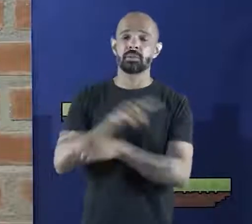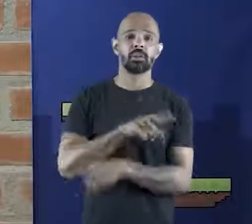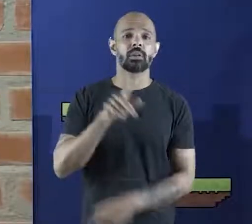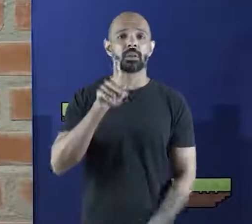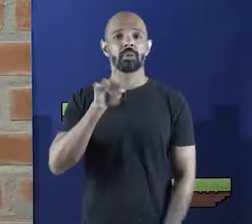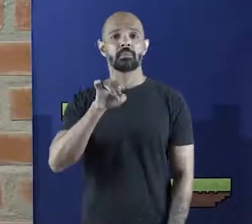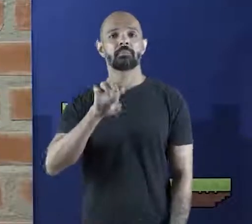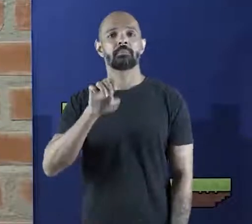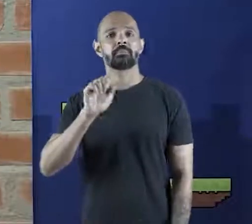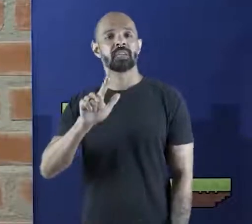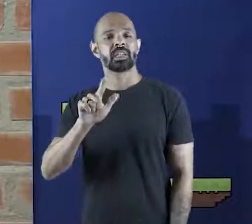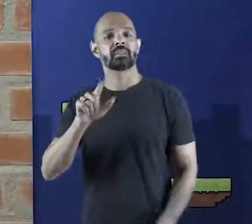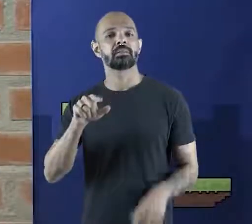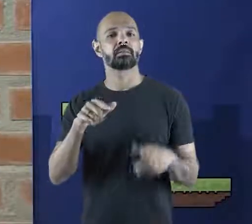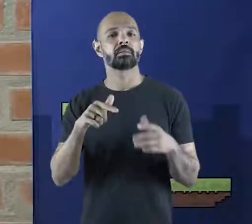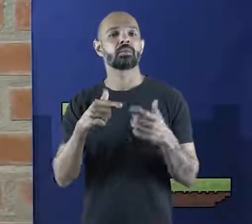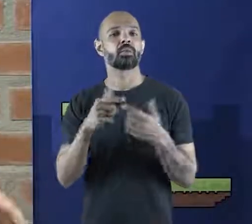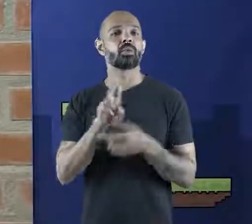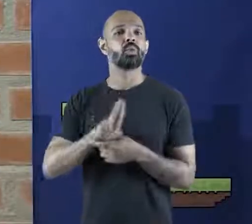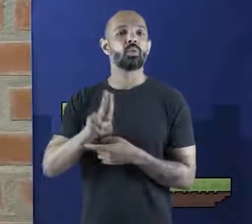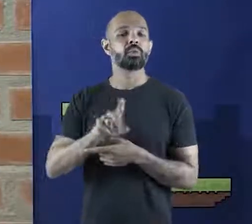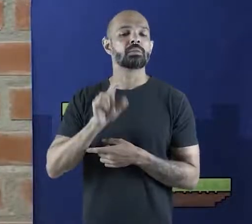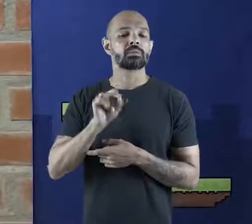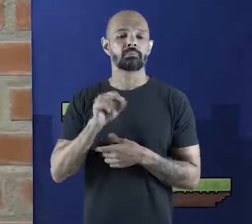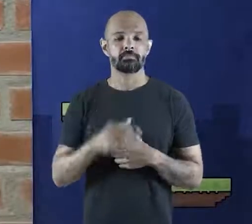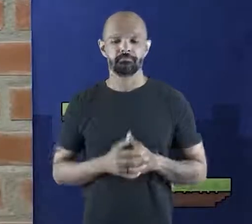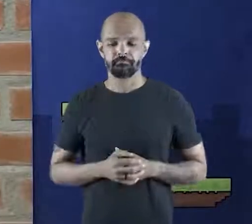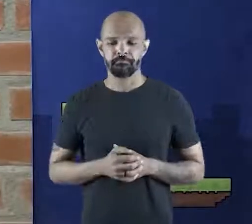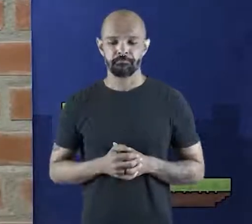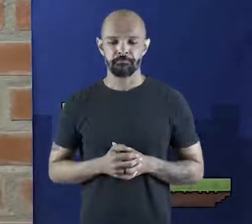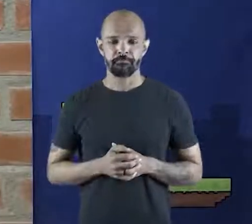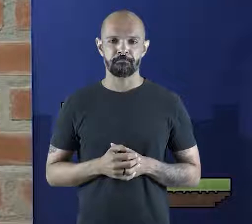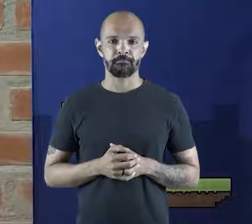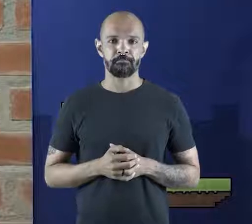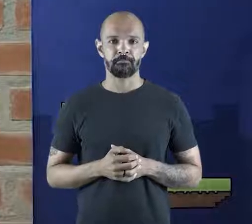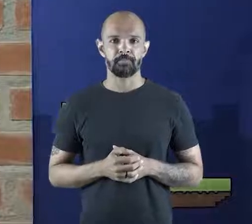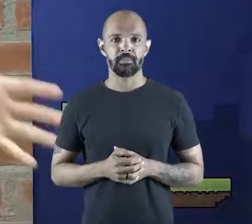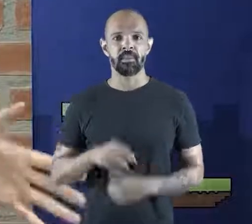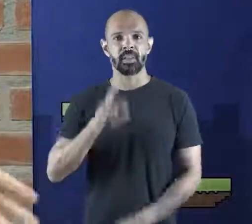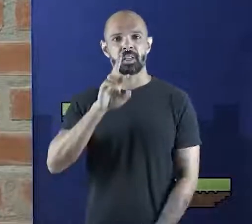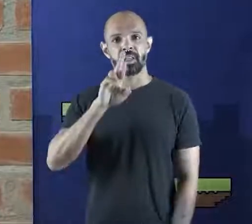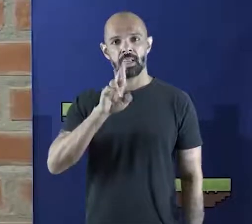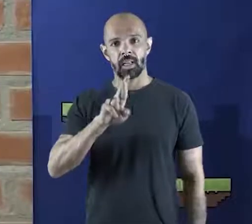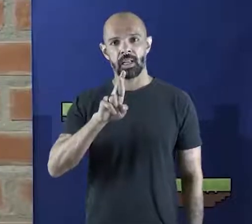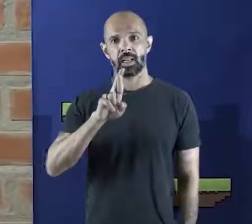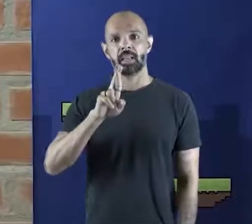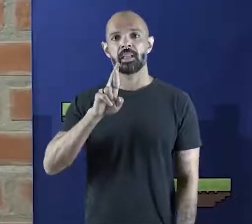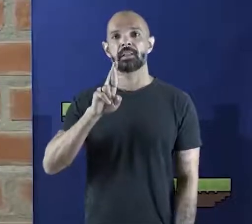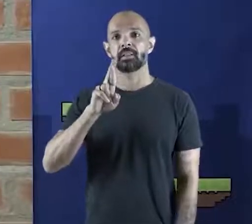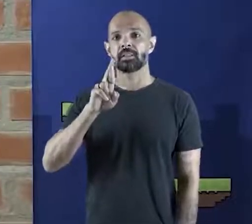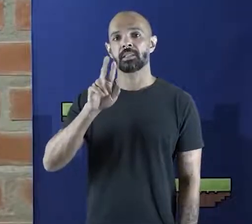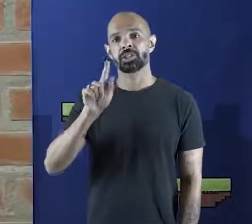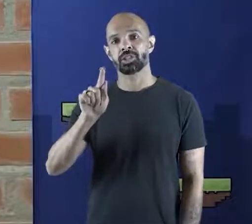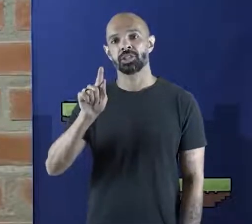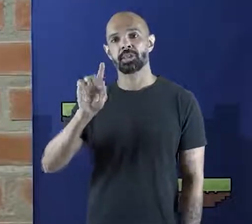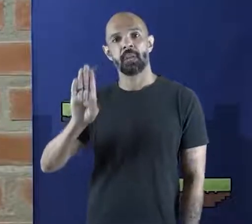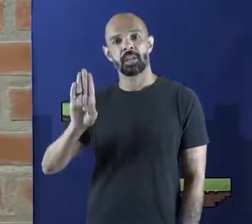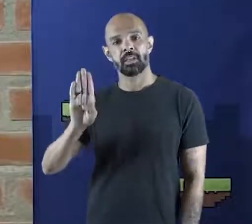os pixels eles trabalham no que a gente chama de RGB, Red, Green,